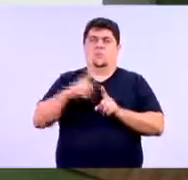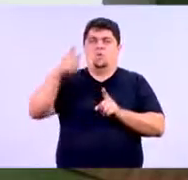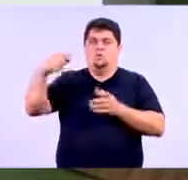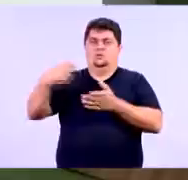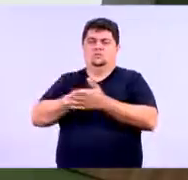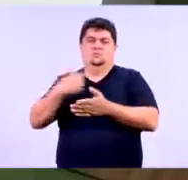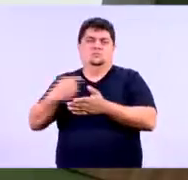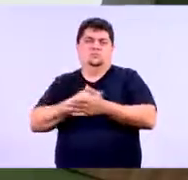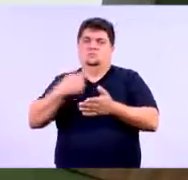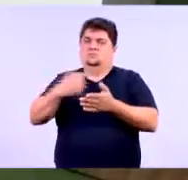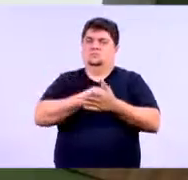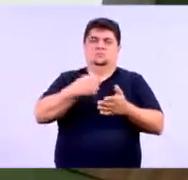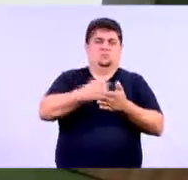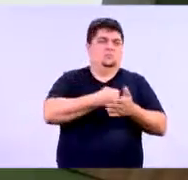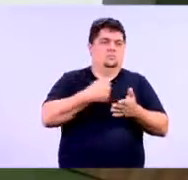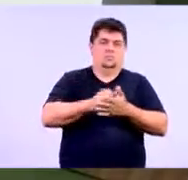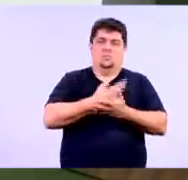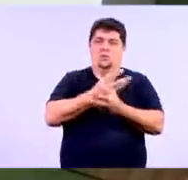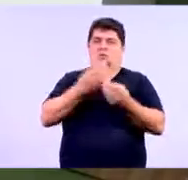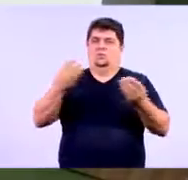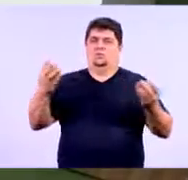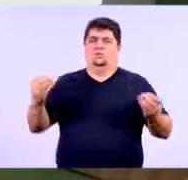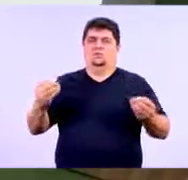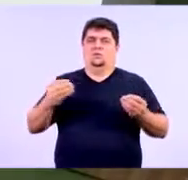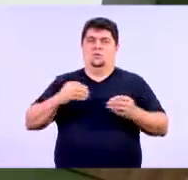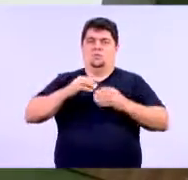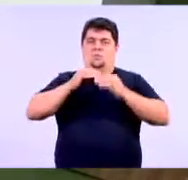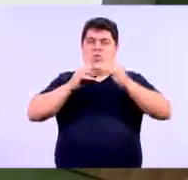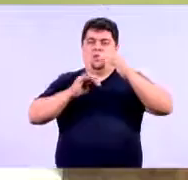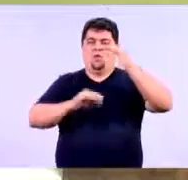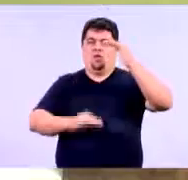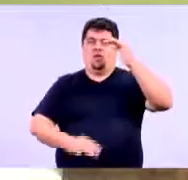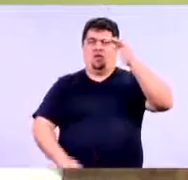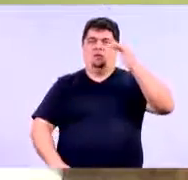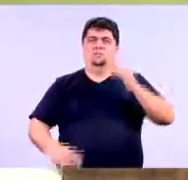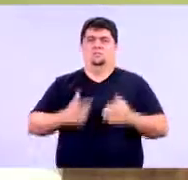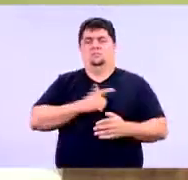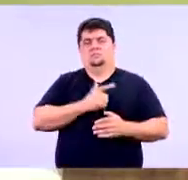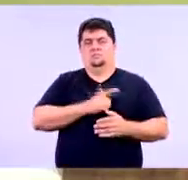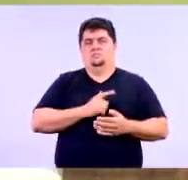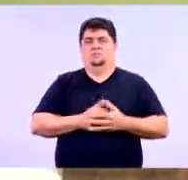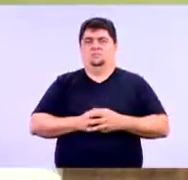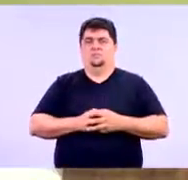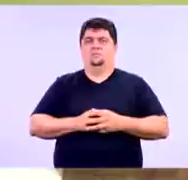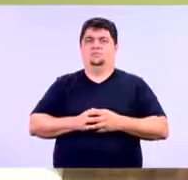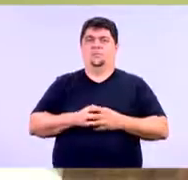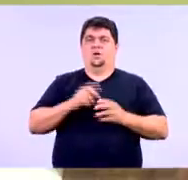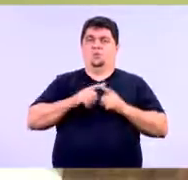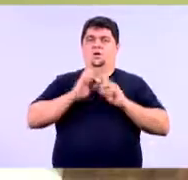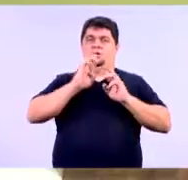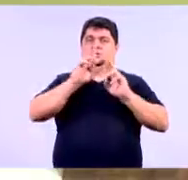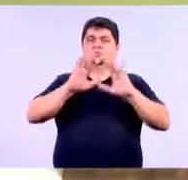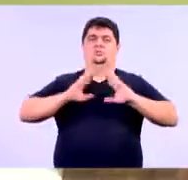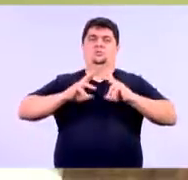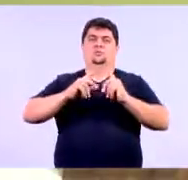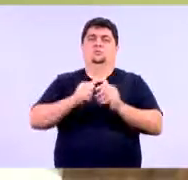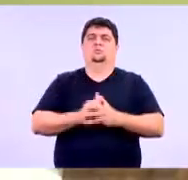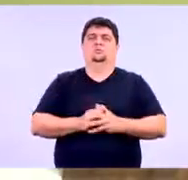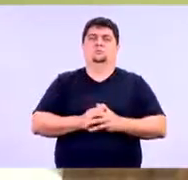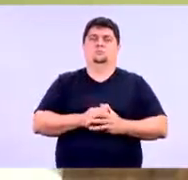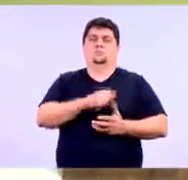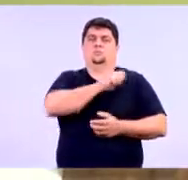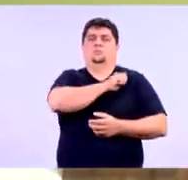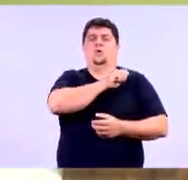aqui, foram chegando e eu deixei que fosse acumulando um pouco para que nós pudéssemos responder de uma vez. O